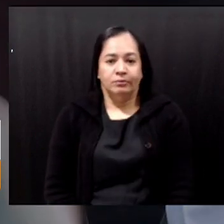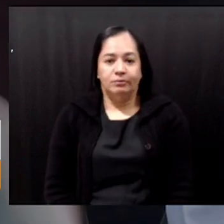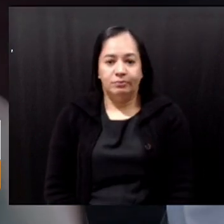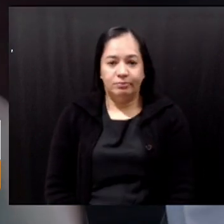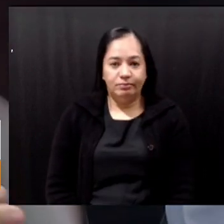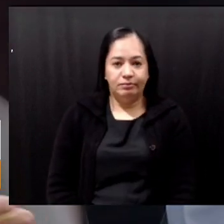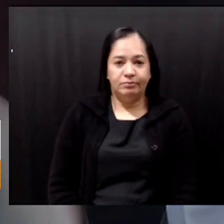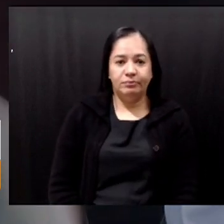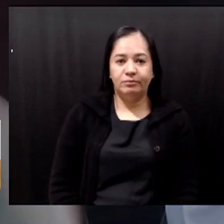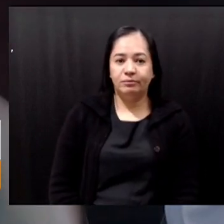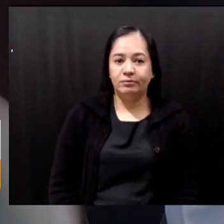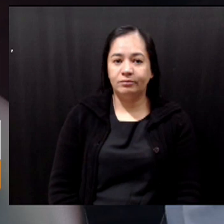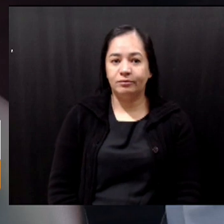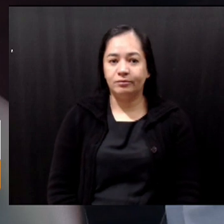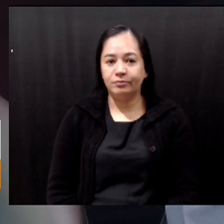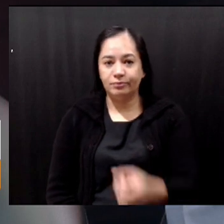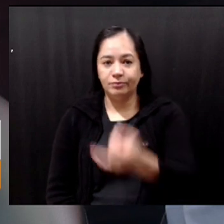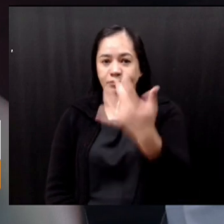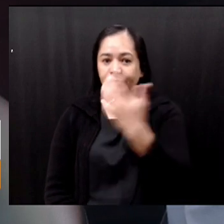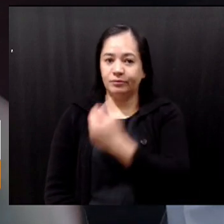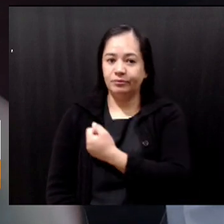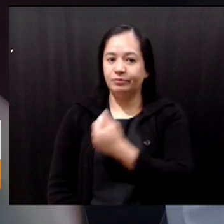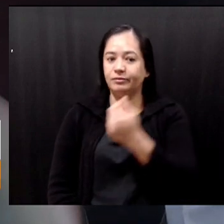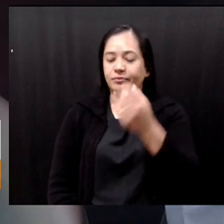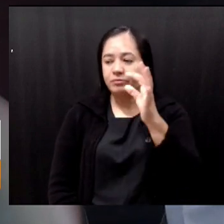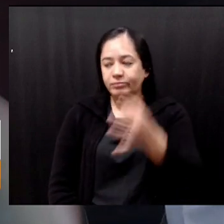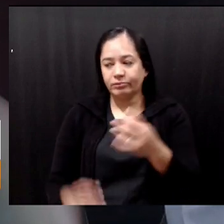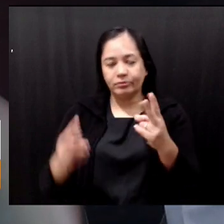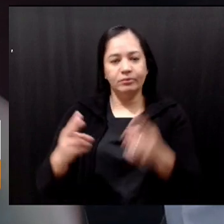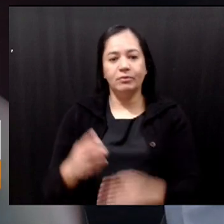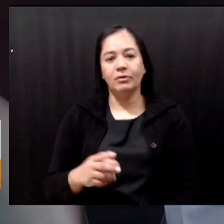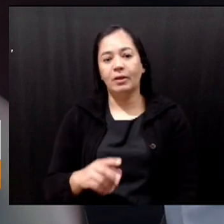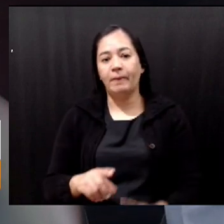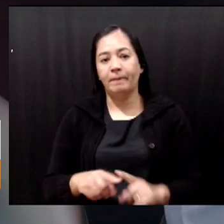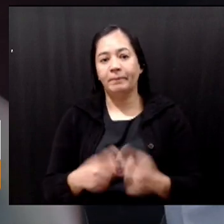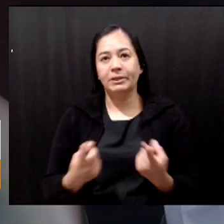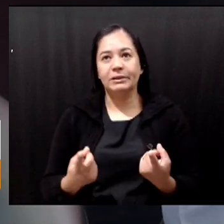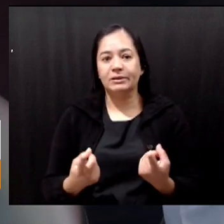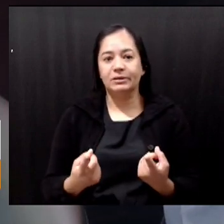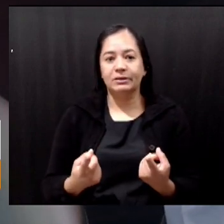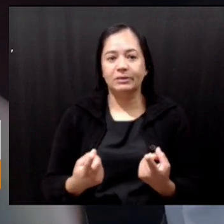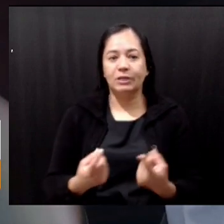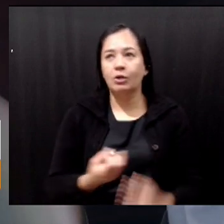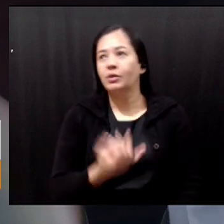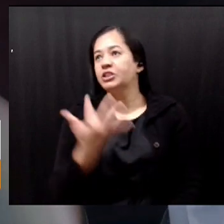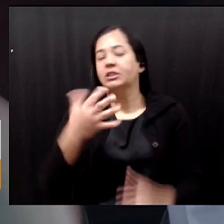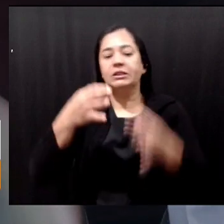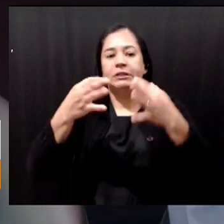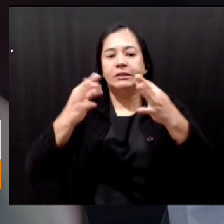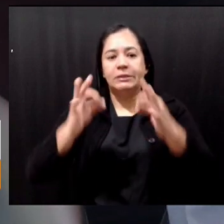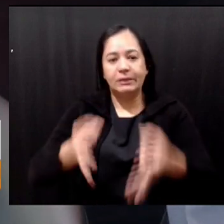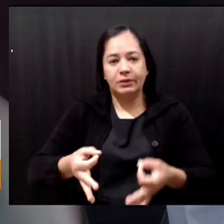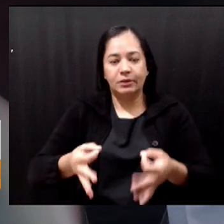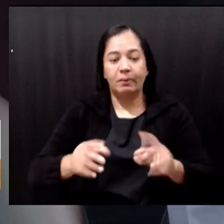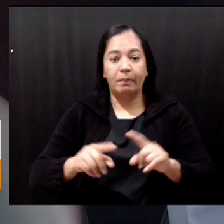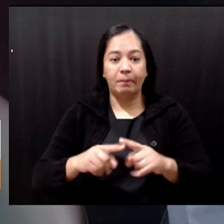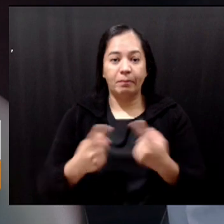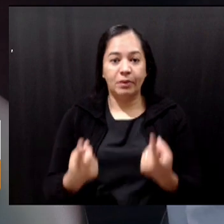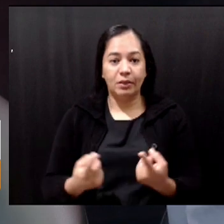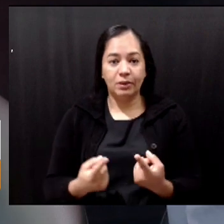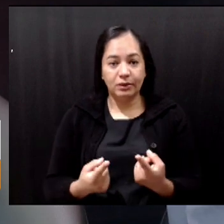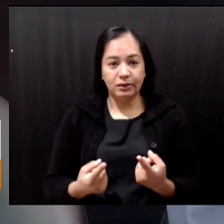número exato Aham, novamente, né, sim. não existe aí uma certeza absoluta. Tem relações que são muito